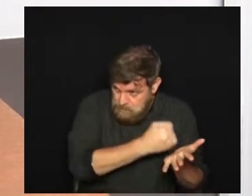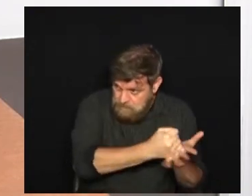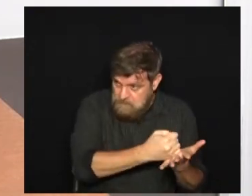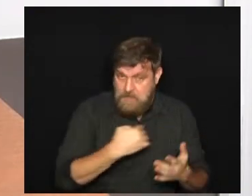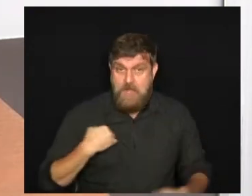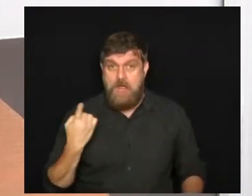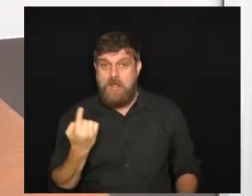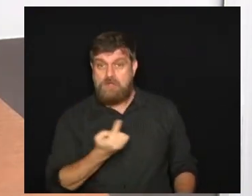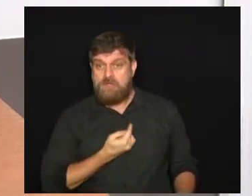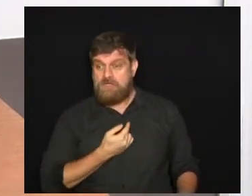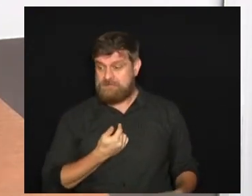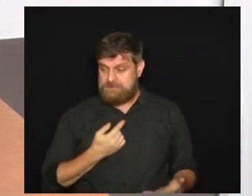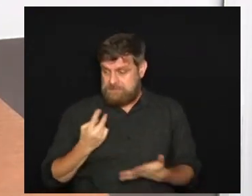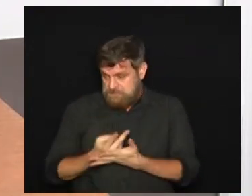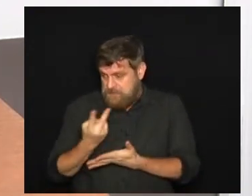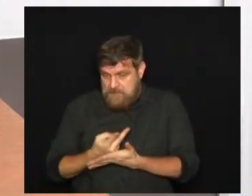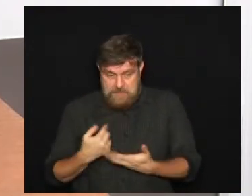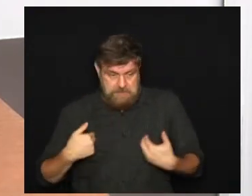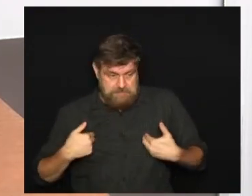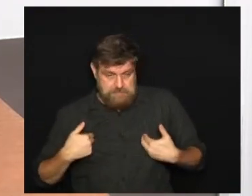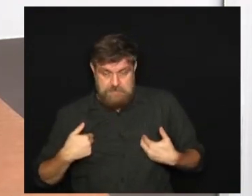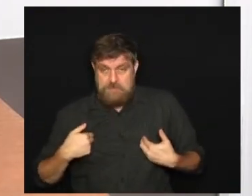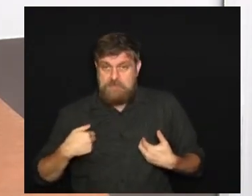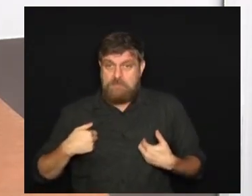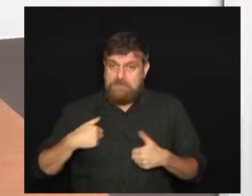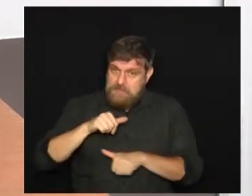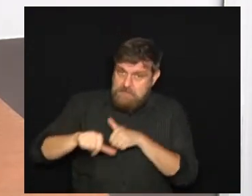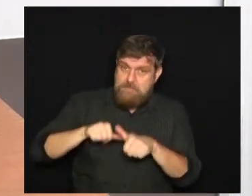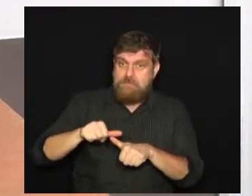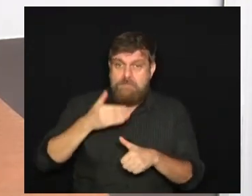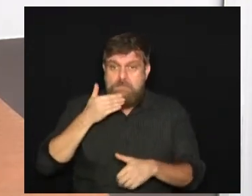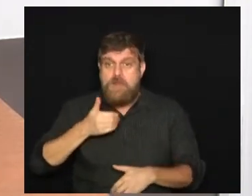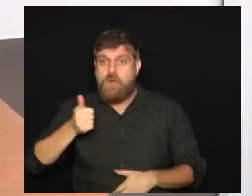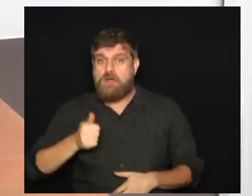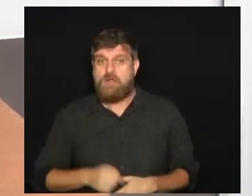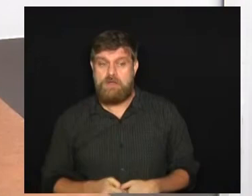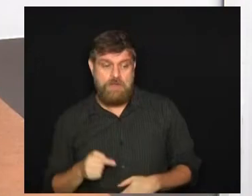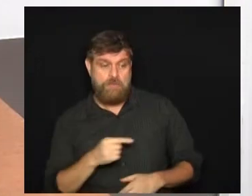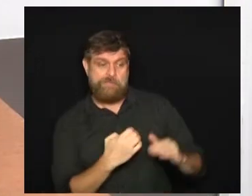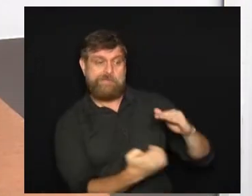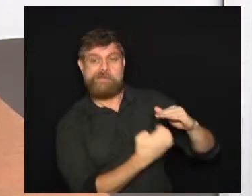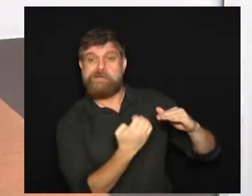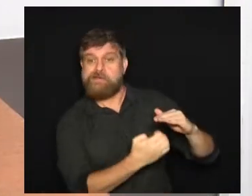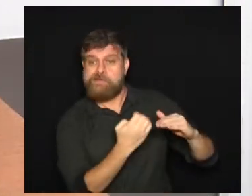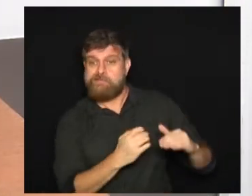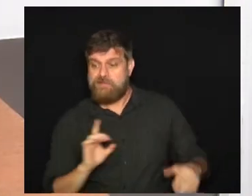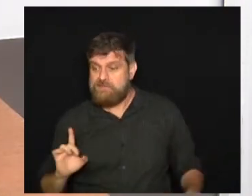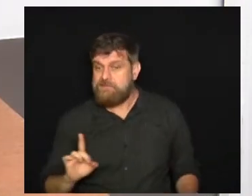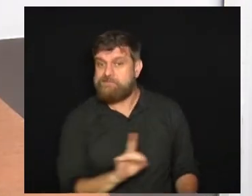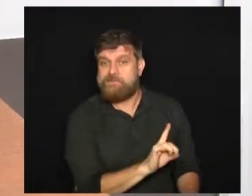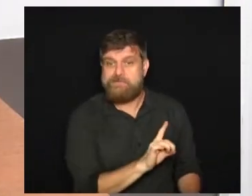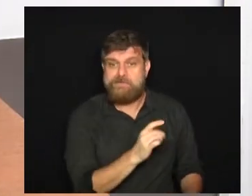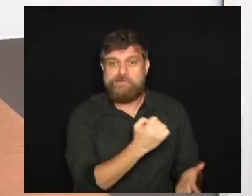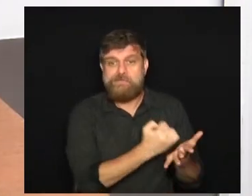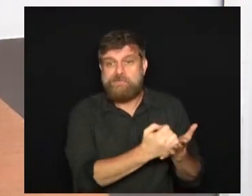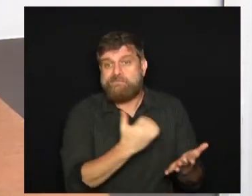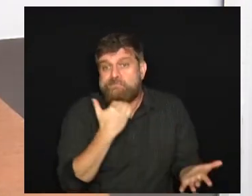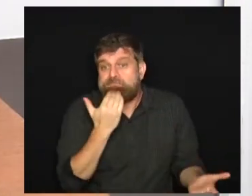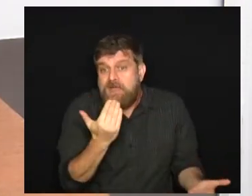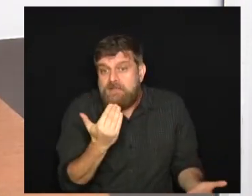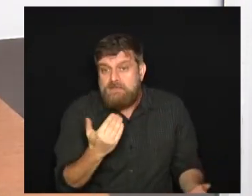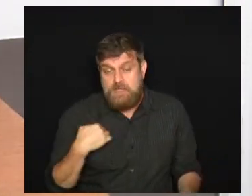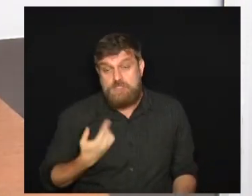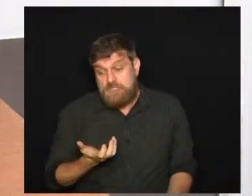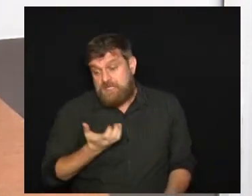nós estamos fazendo alguma coisa errada para a gente se corrigir, ou eles que, né? Enfim. Mas o que